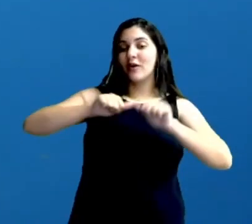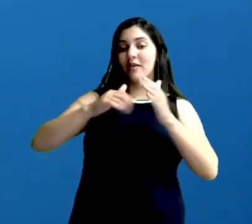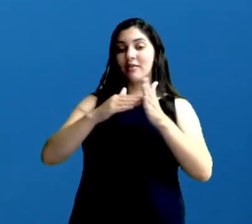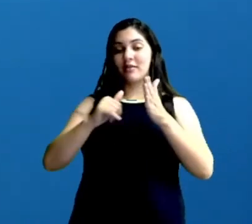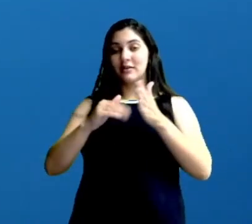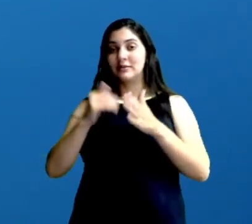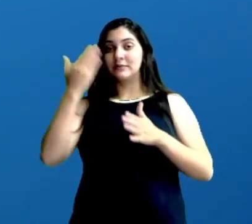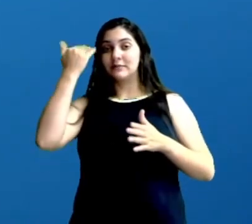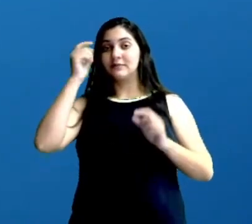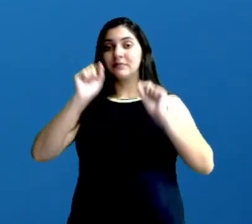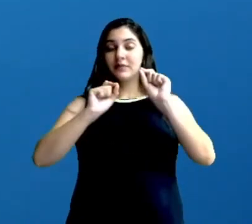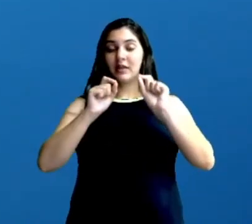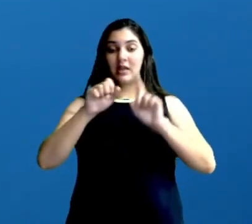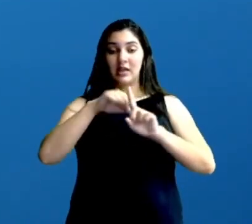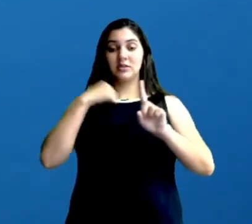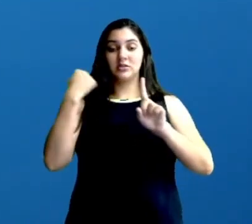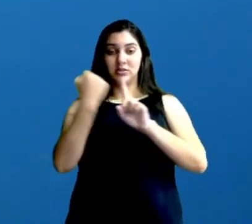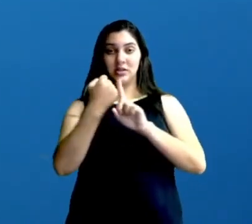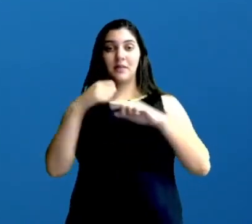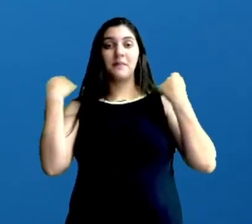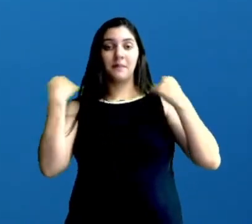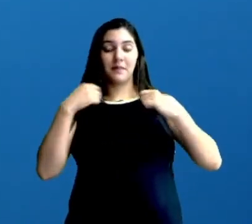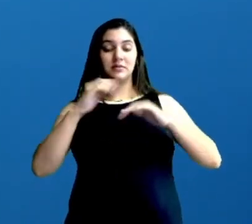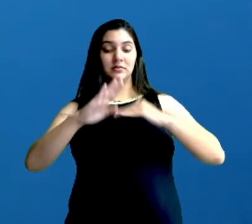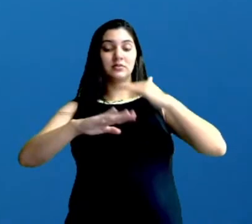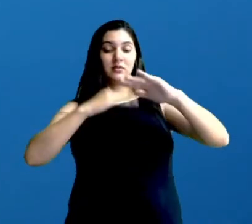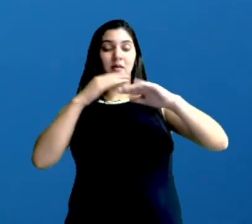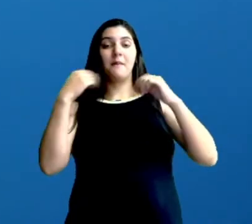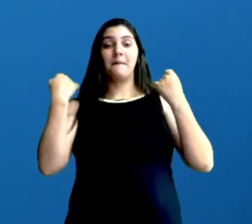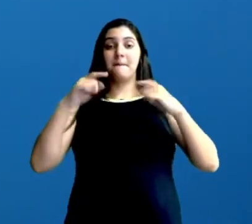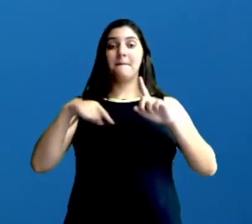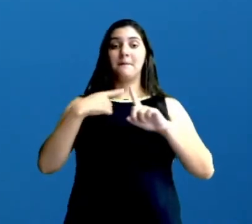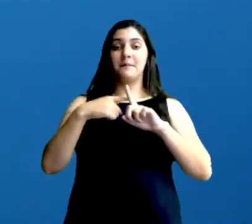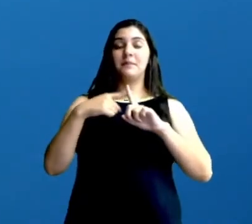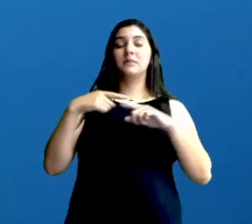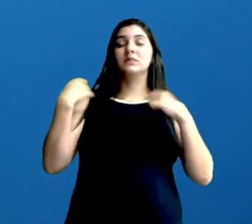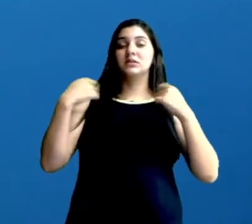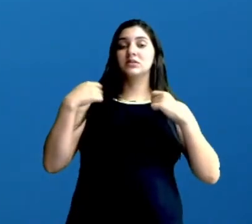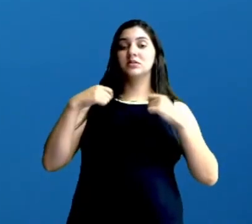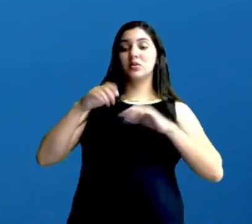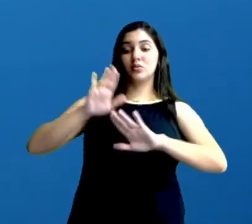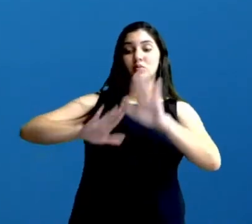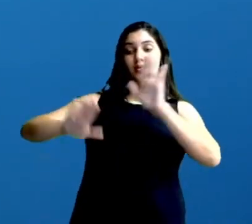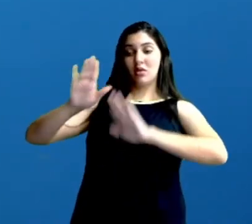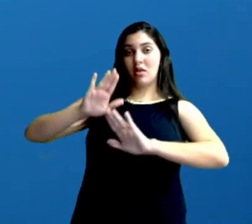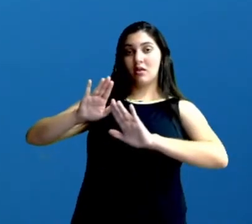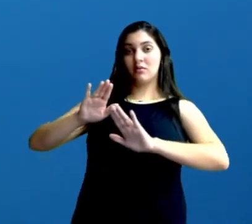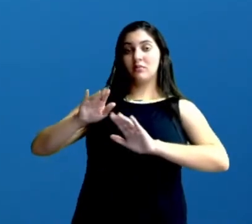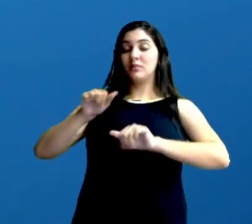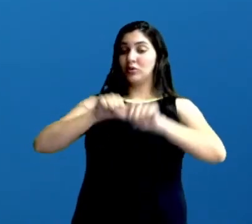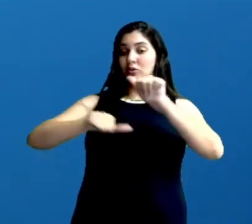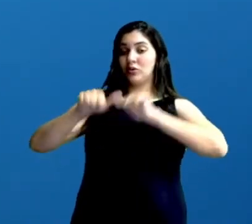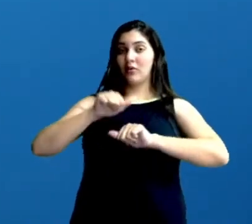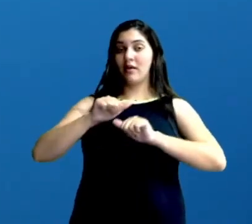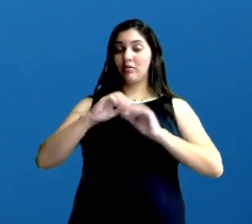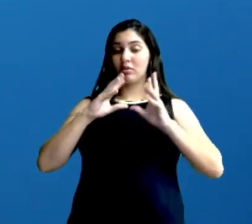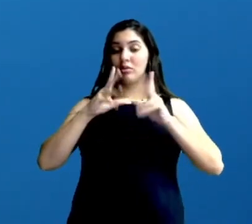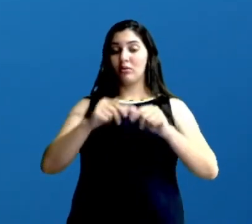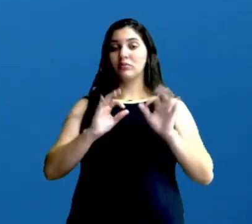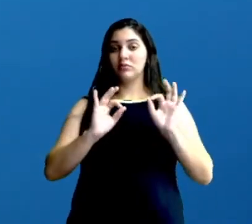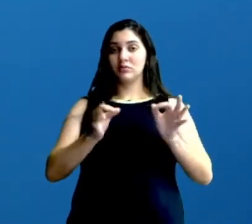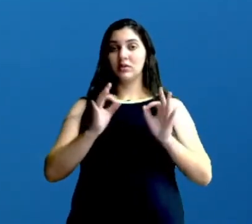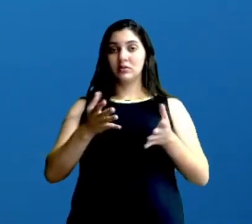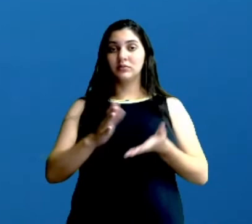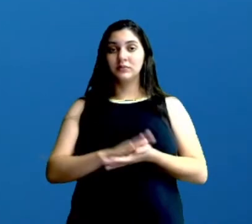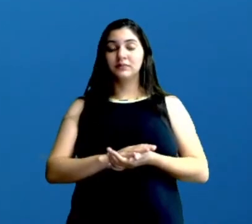gente sabe que a sociedade precisa se desenvolver, mas tem que ter esse cuidado humano para que a gente não modifique de forma total, gente,